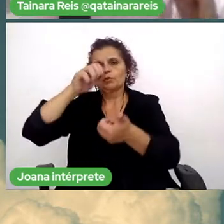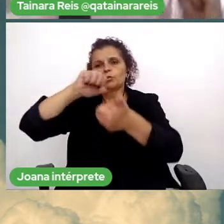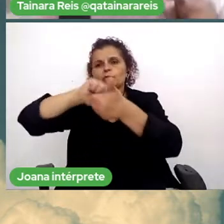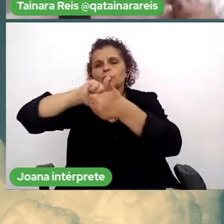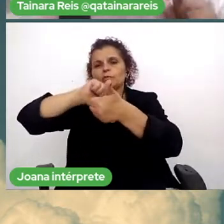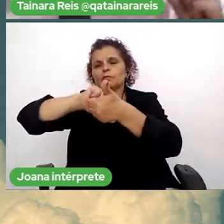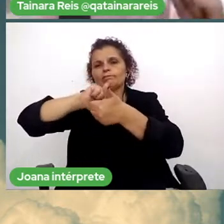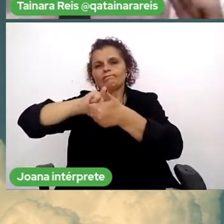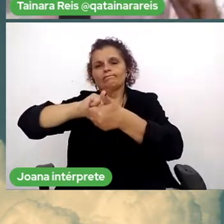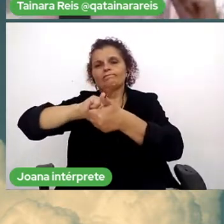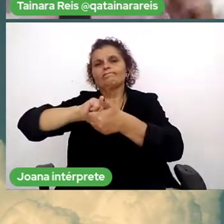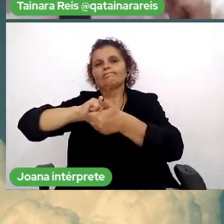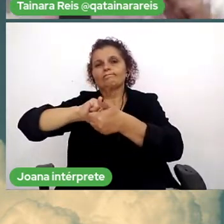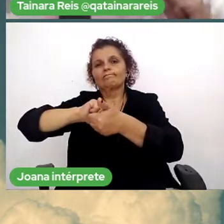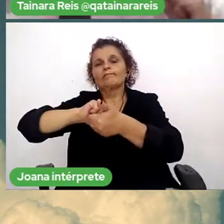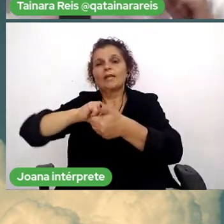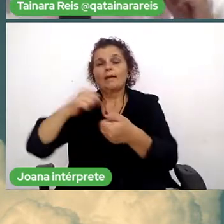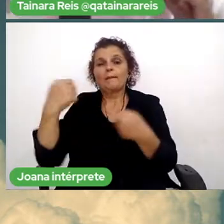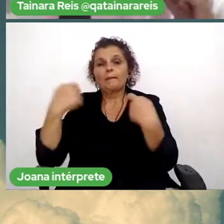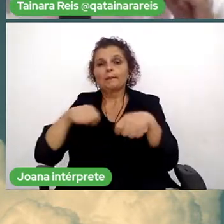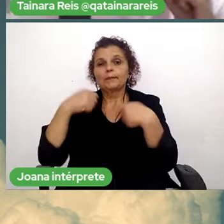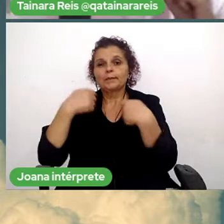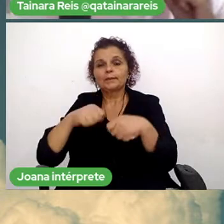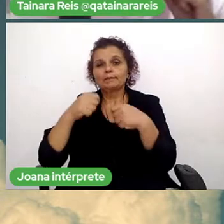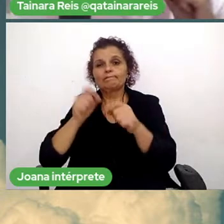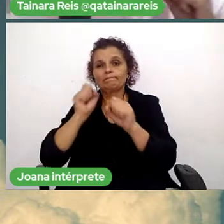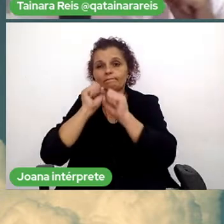Uma palavra que a gente realmente